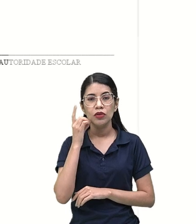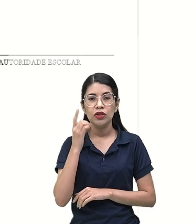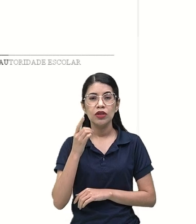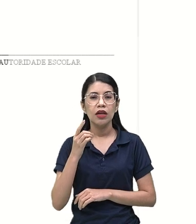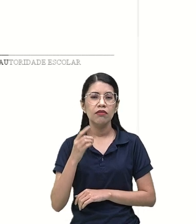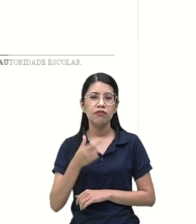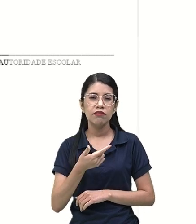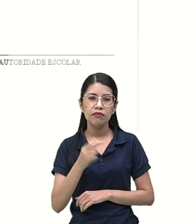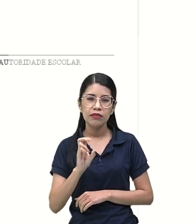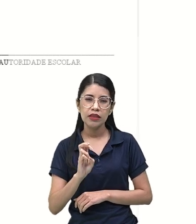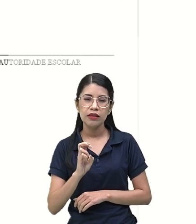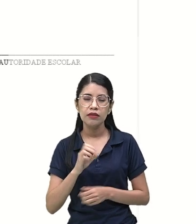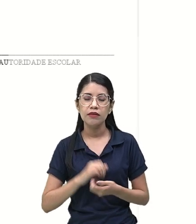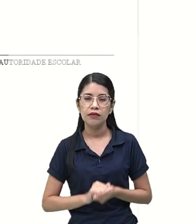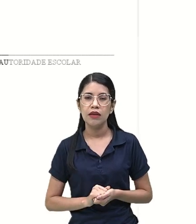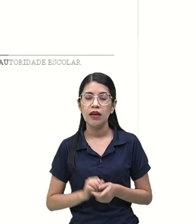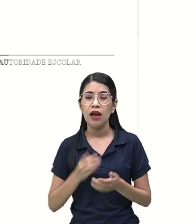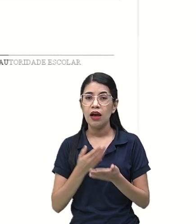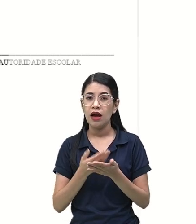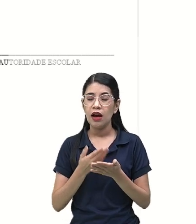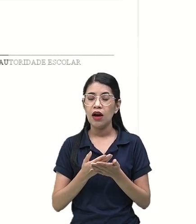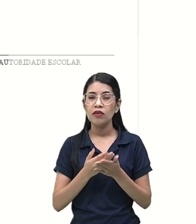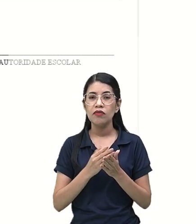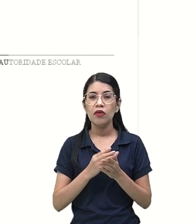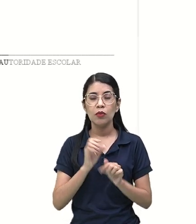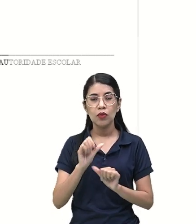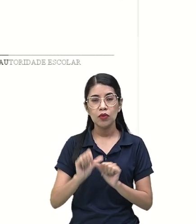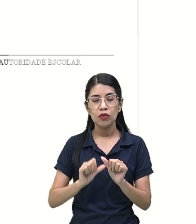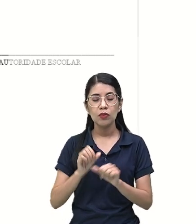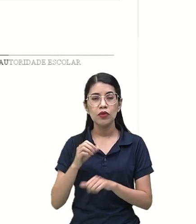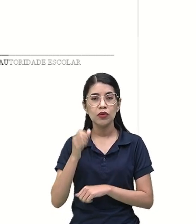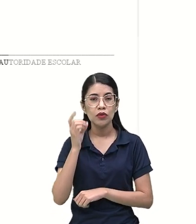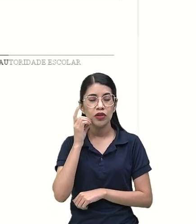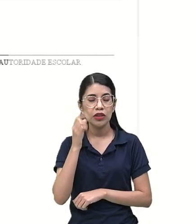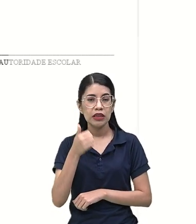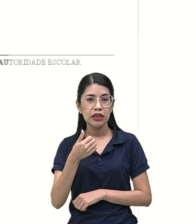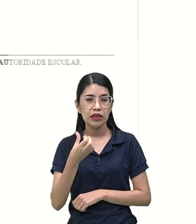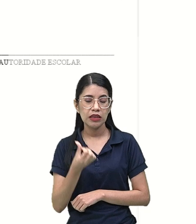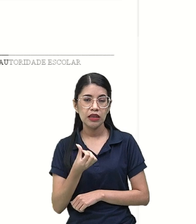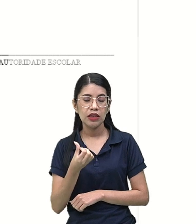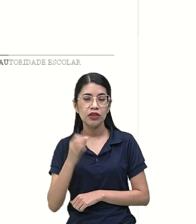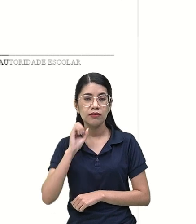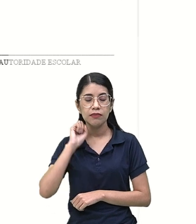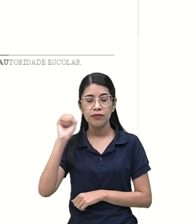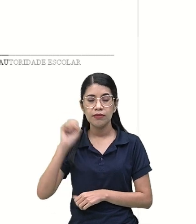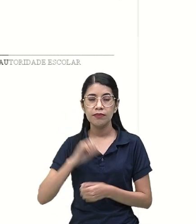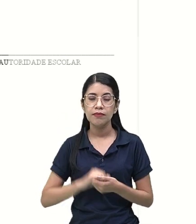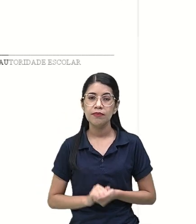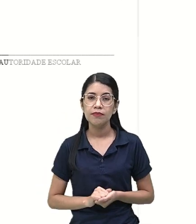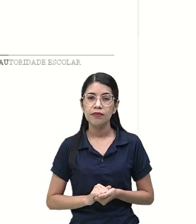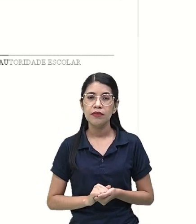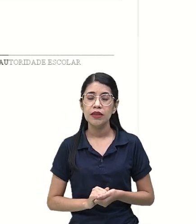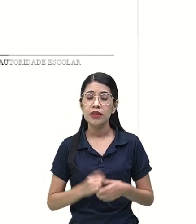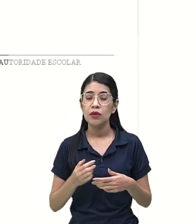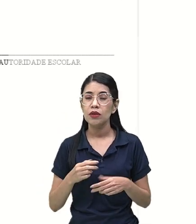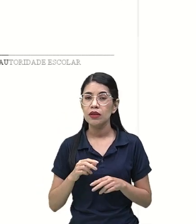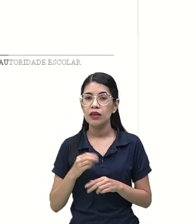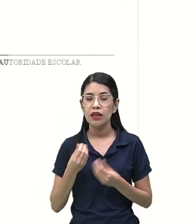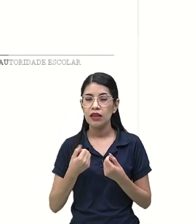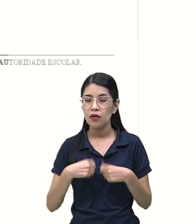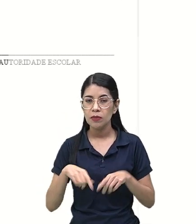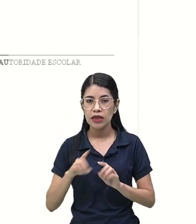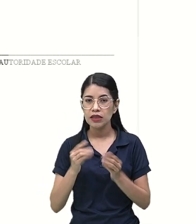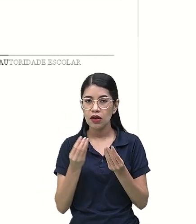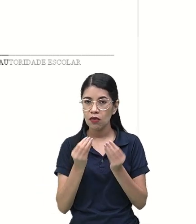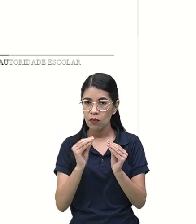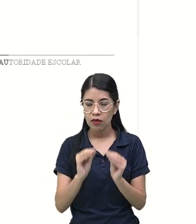foi aglutinada e ministrada no dia 16/4. Então, gente, no dia 17, agora você não vai preencher nada, porque não